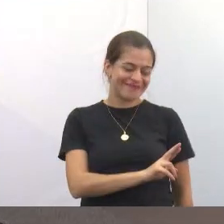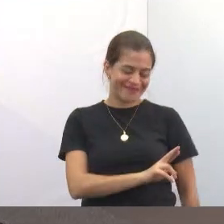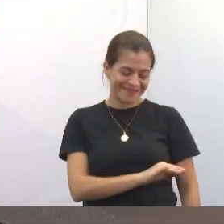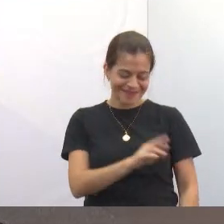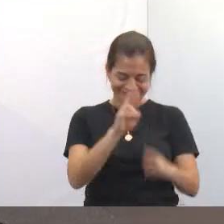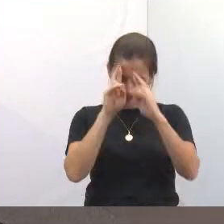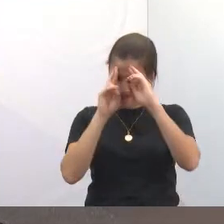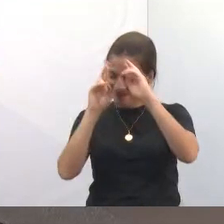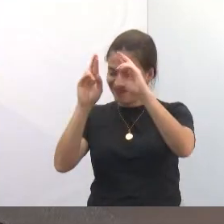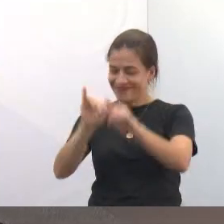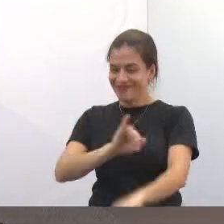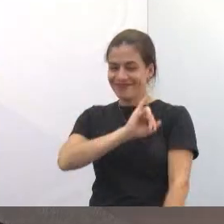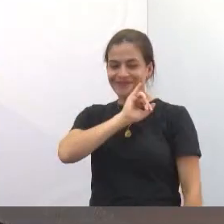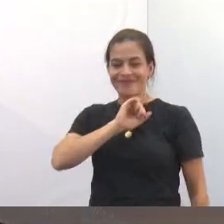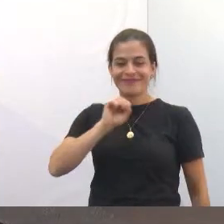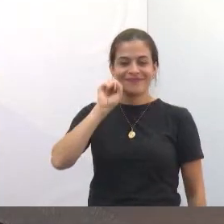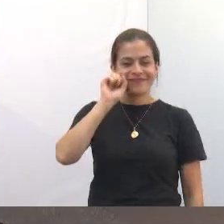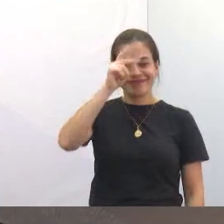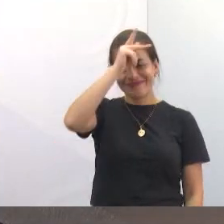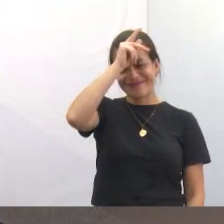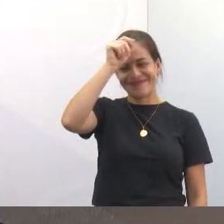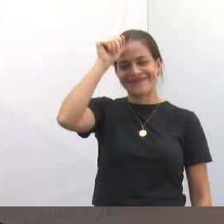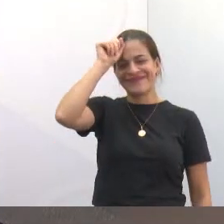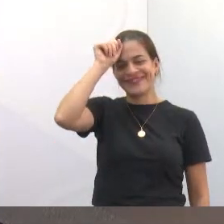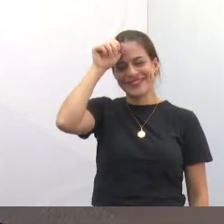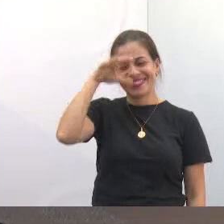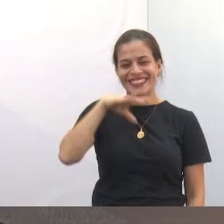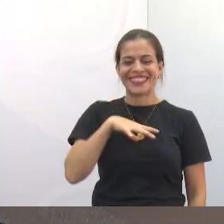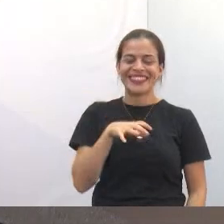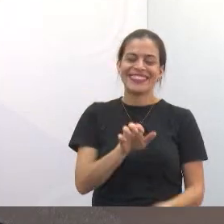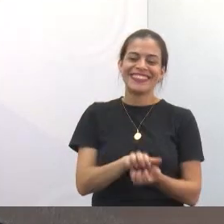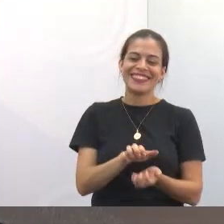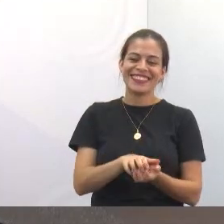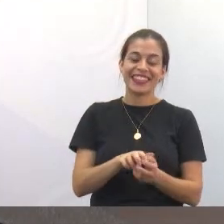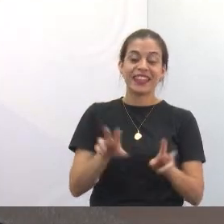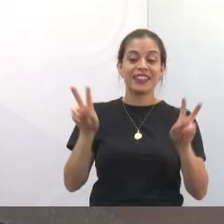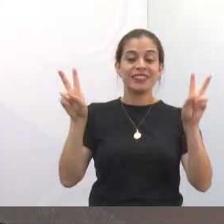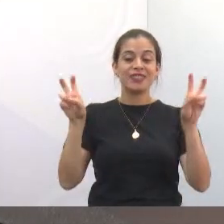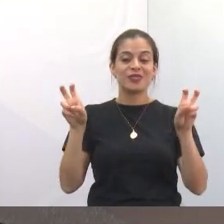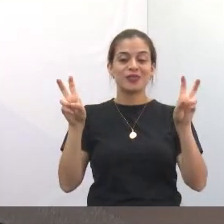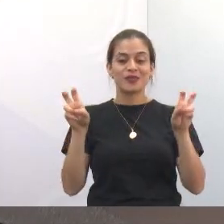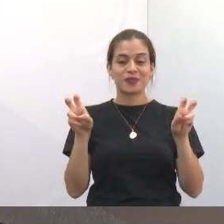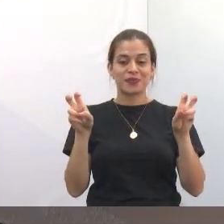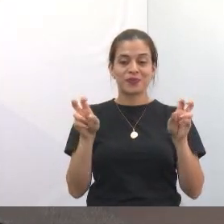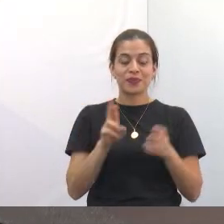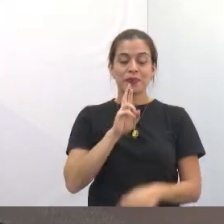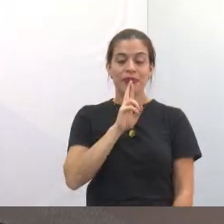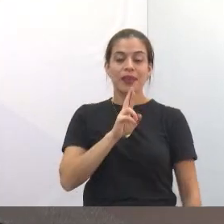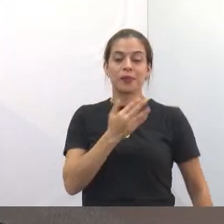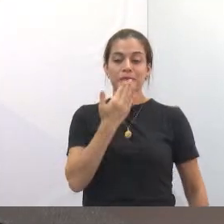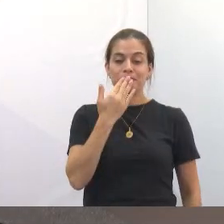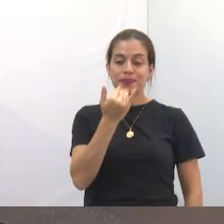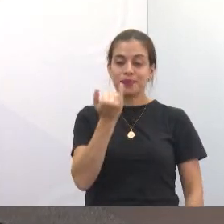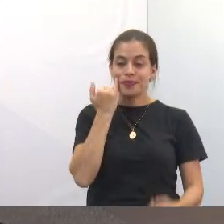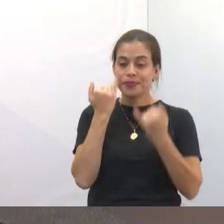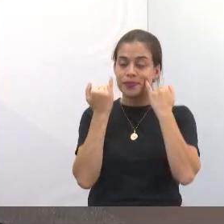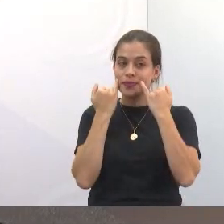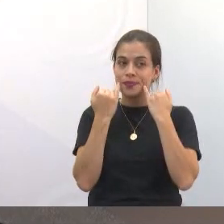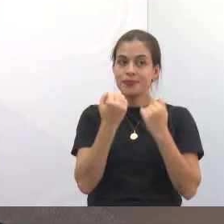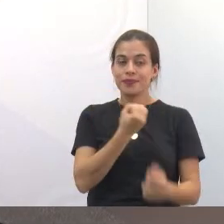José de Santana, prefeito municipal de Jacareí. Assunto: resposta ao pedido de informação